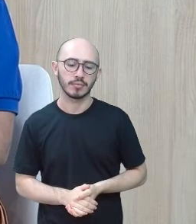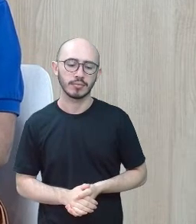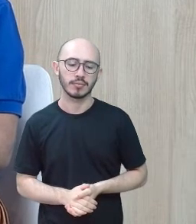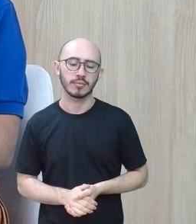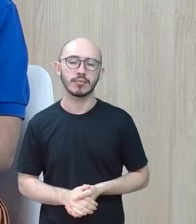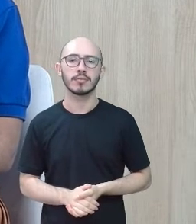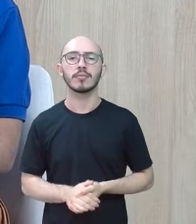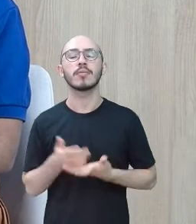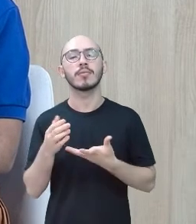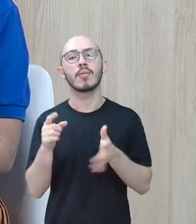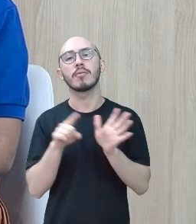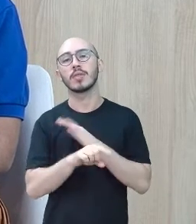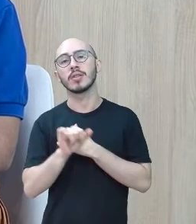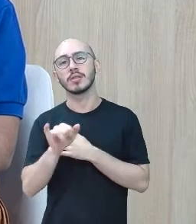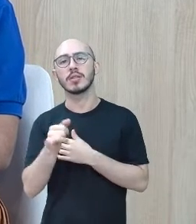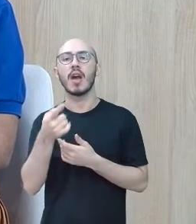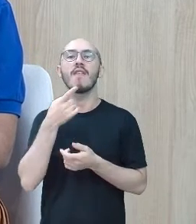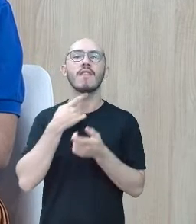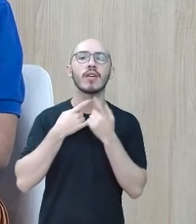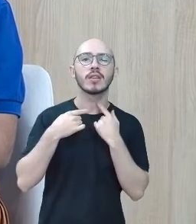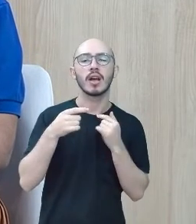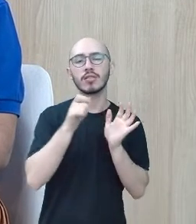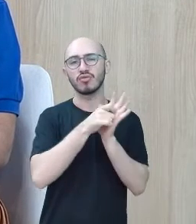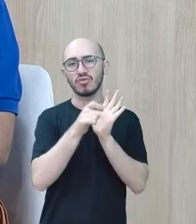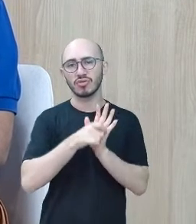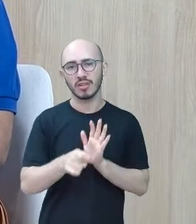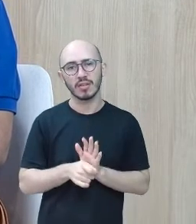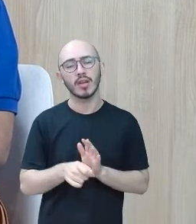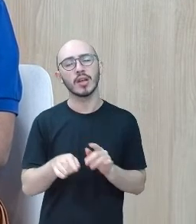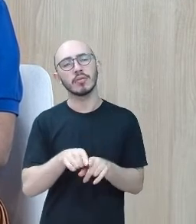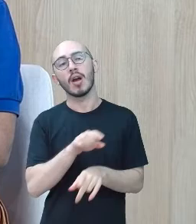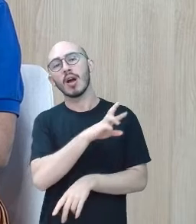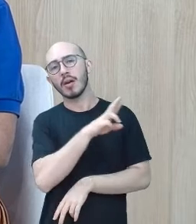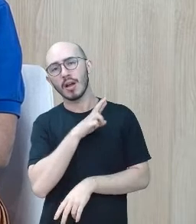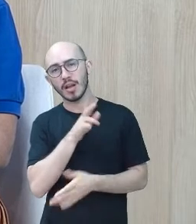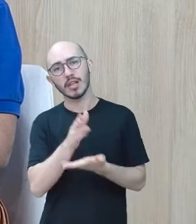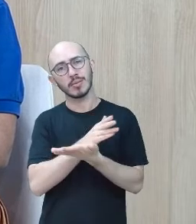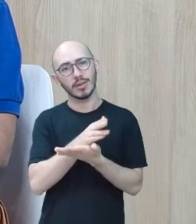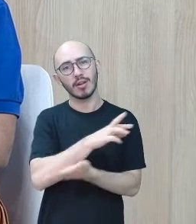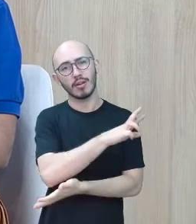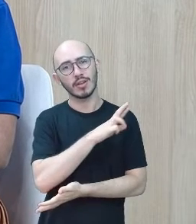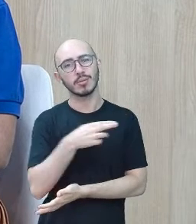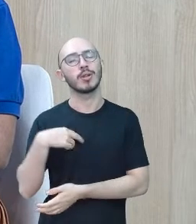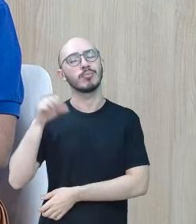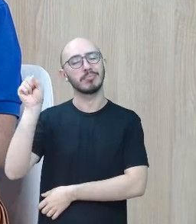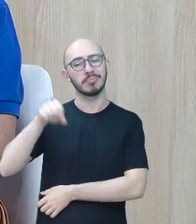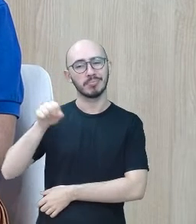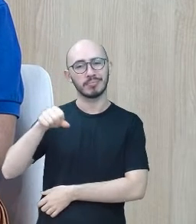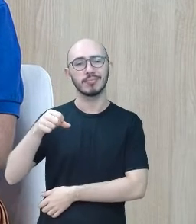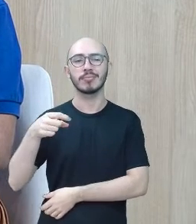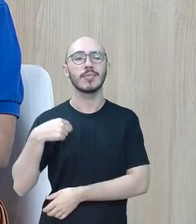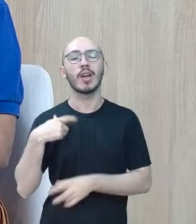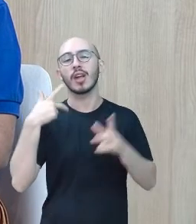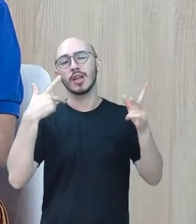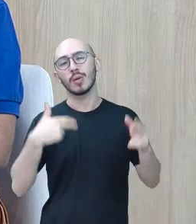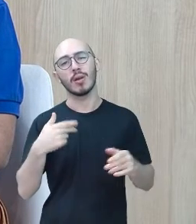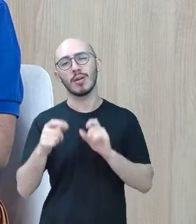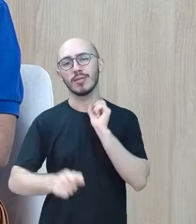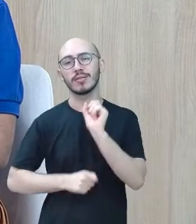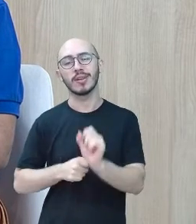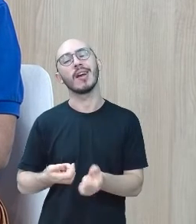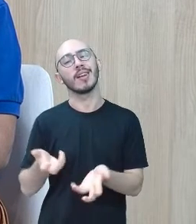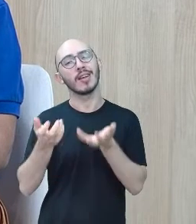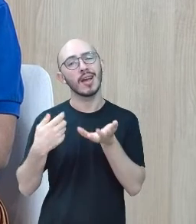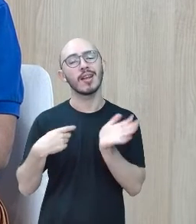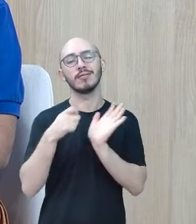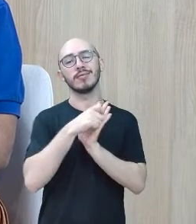se eles têm vontade de fazer uma biografia ou não, alguns disseram que sim. Então, assim, estão na mesma vibe que eu, querendo ser biografado